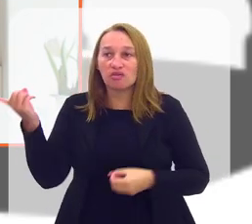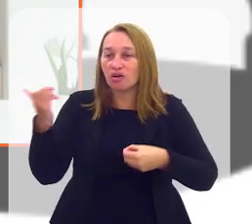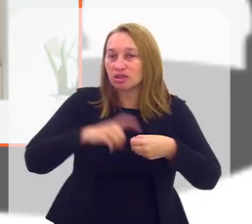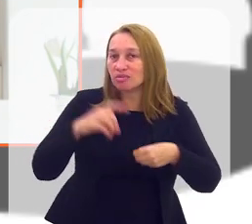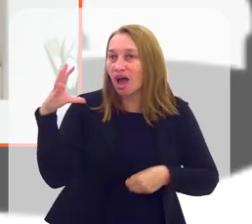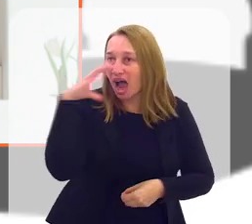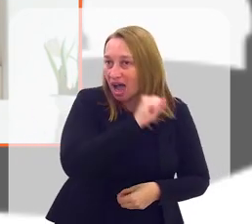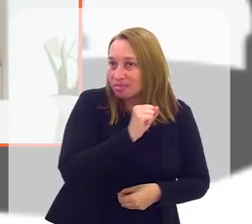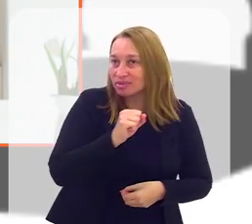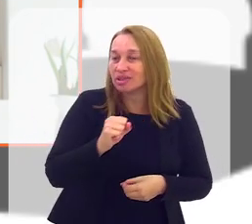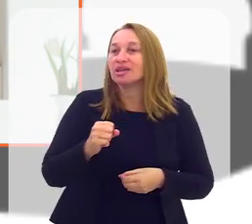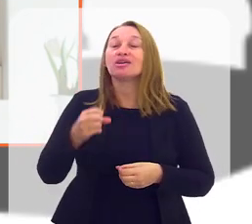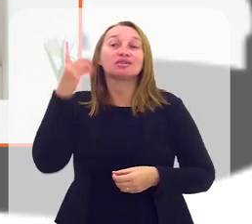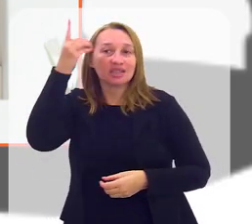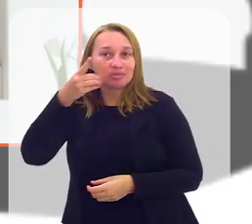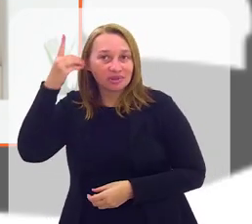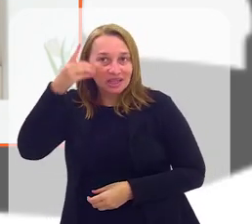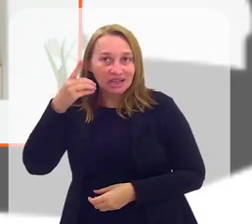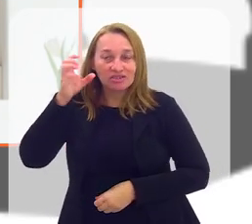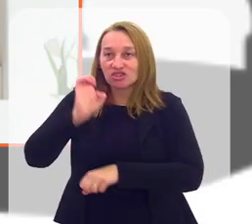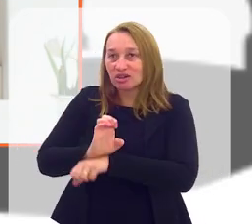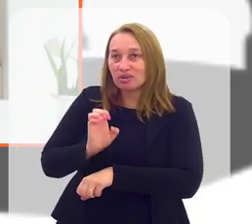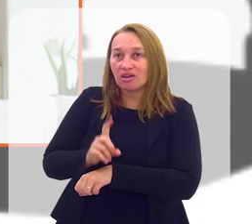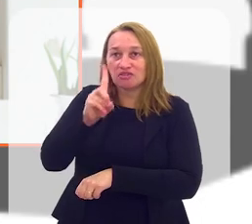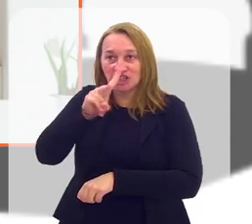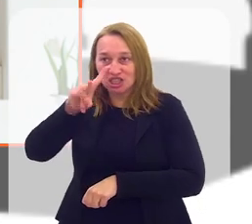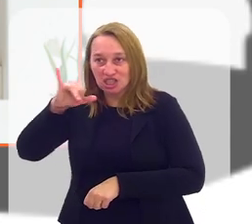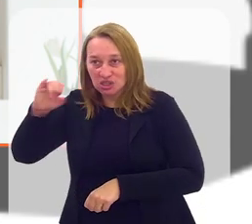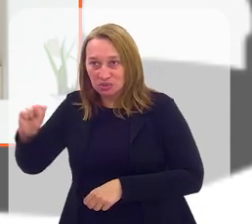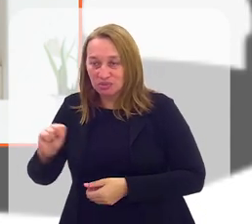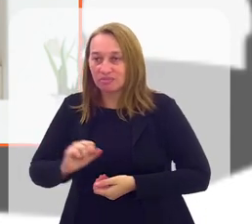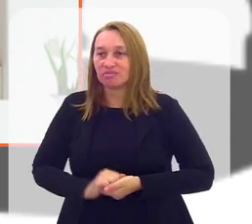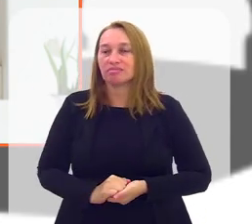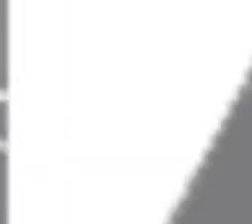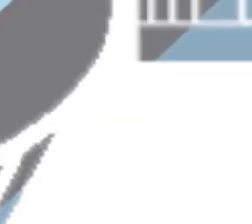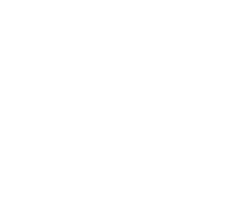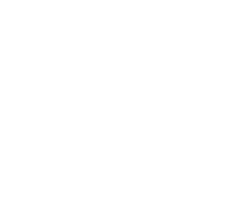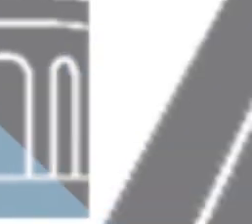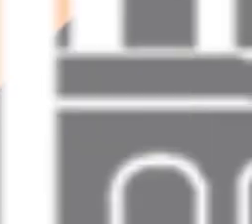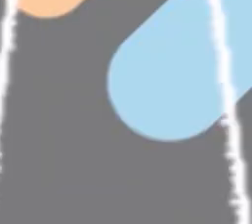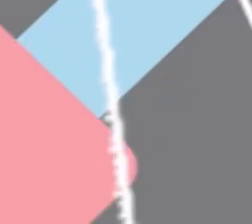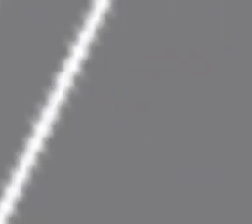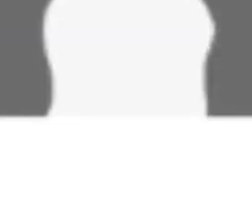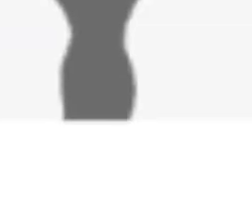voltamos num instante com o deputado estadual Vinícius Cozolino.